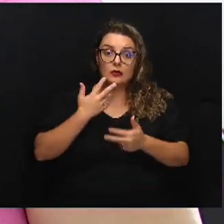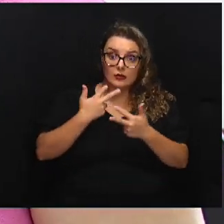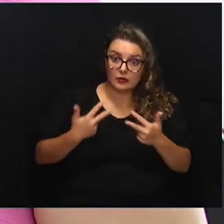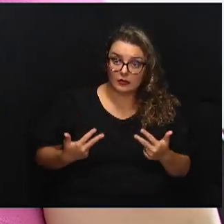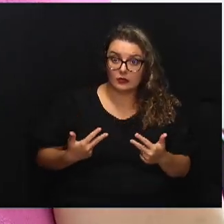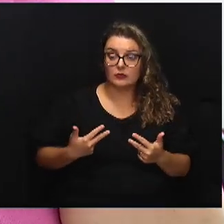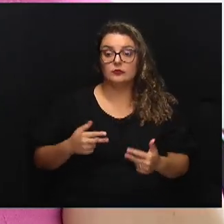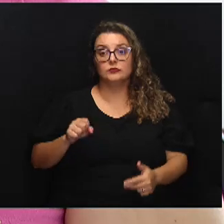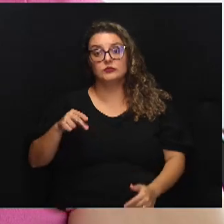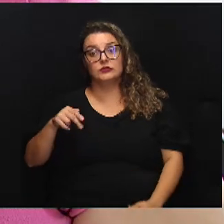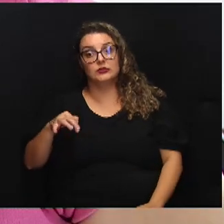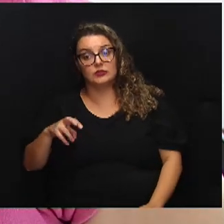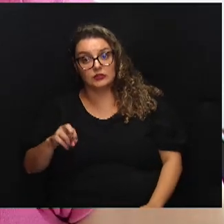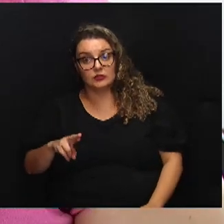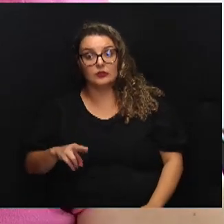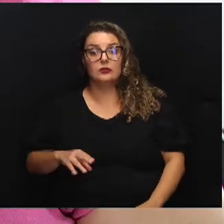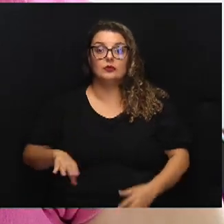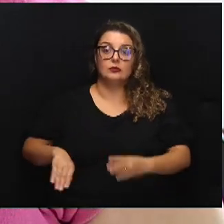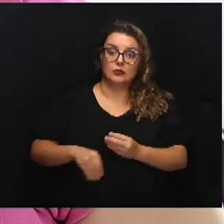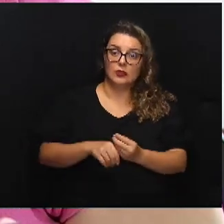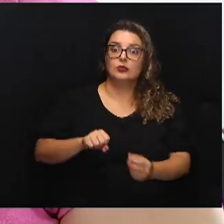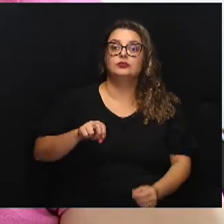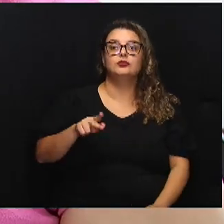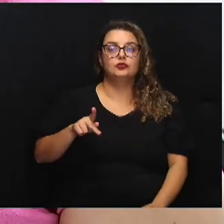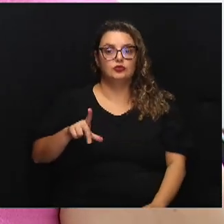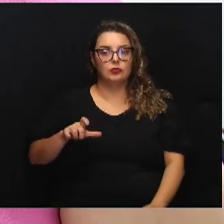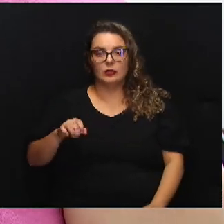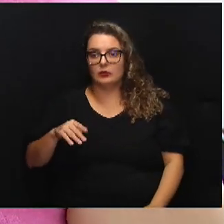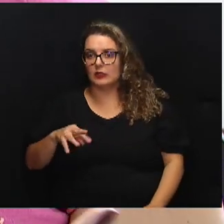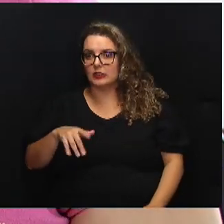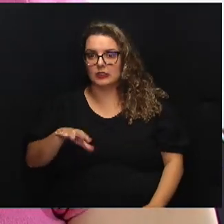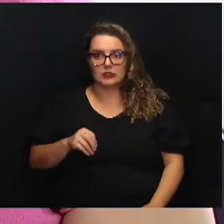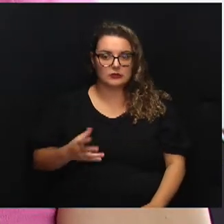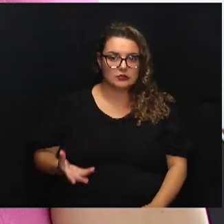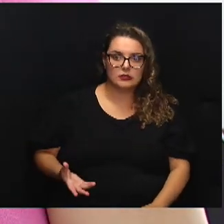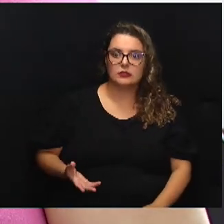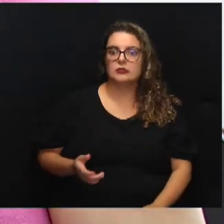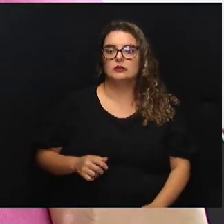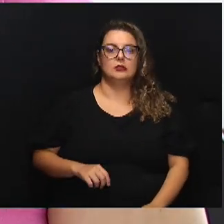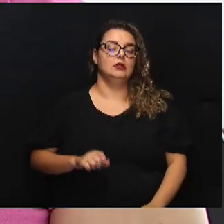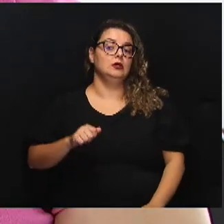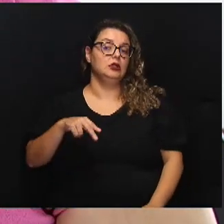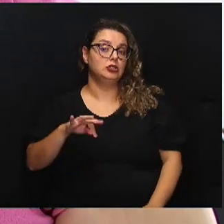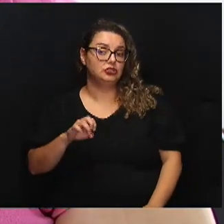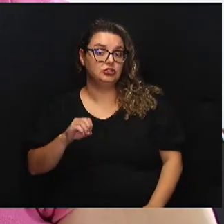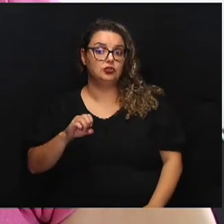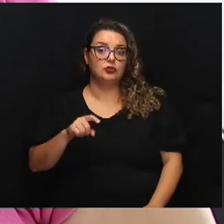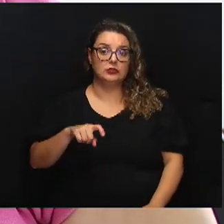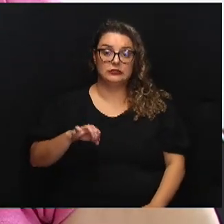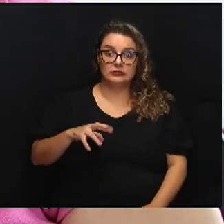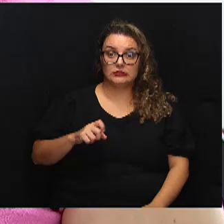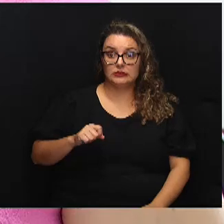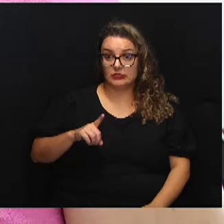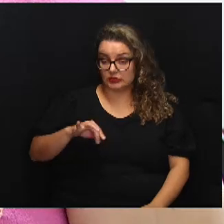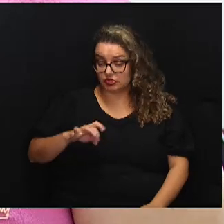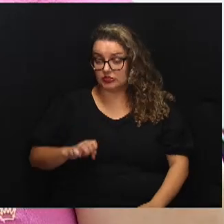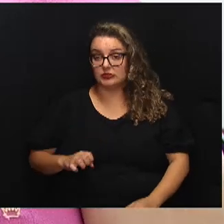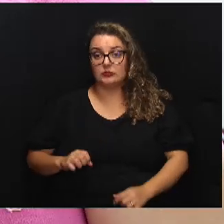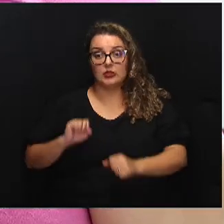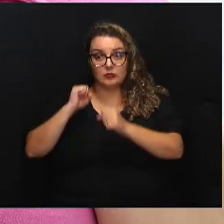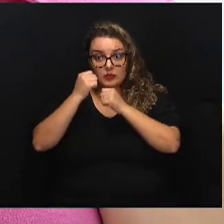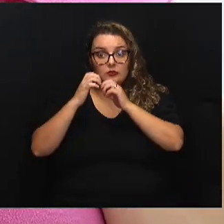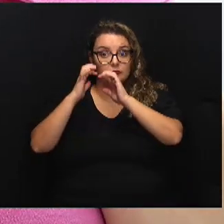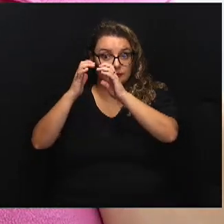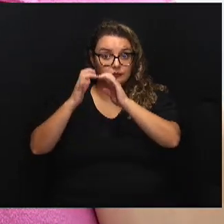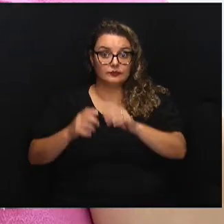sênior, começar a fazer suplementação com nutracêuticos, com antioxidantes, para proteger esse cérebro, né? E